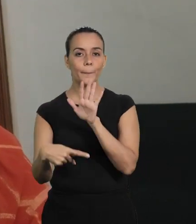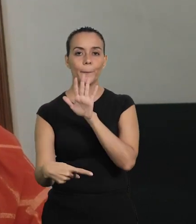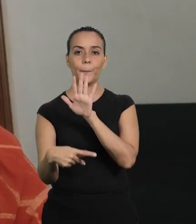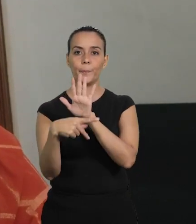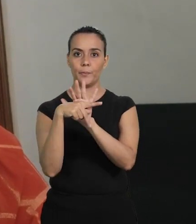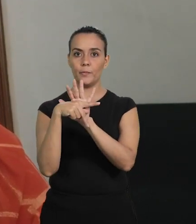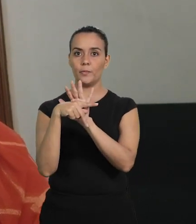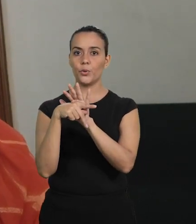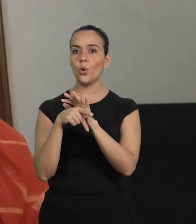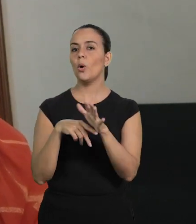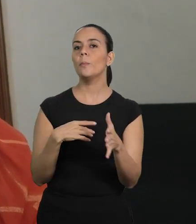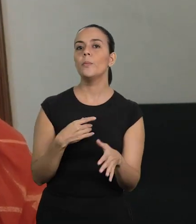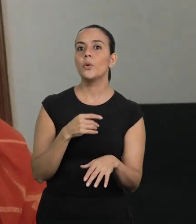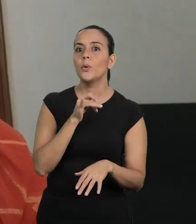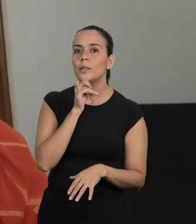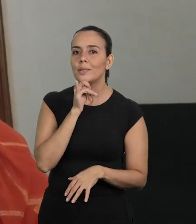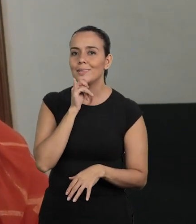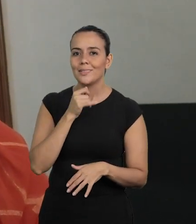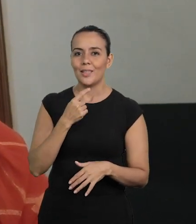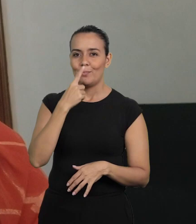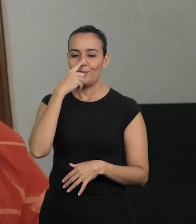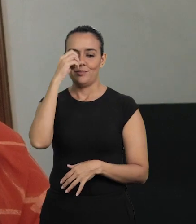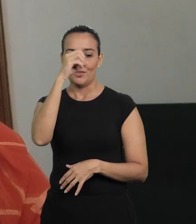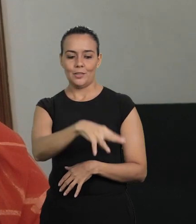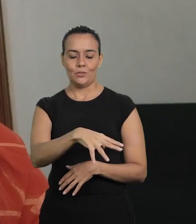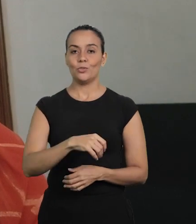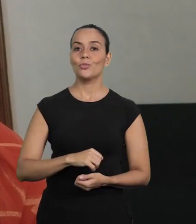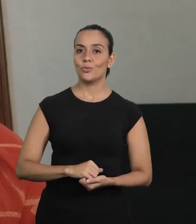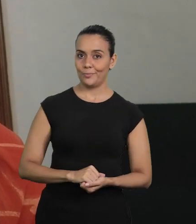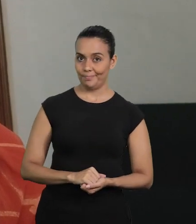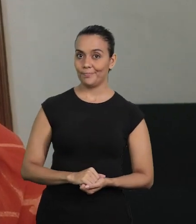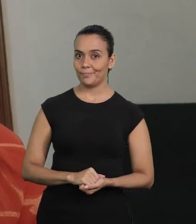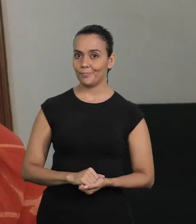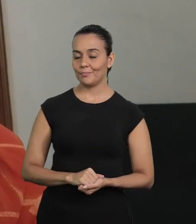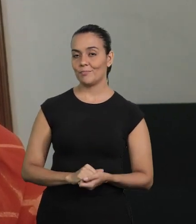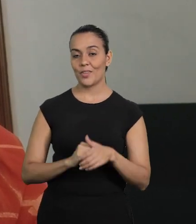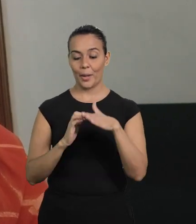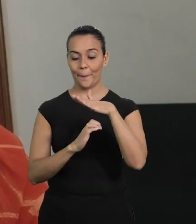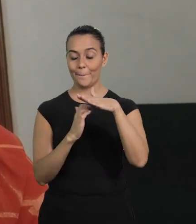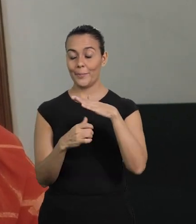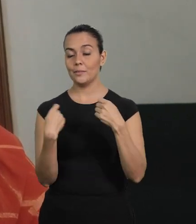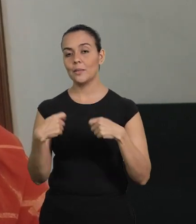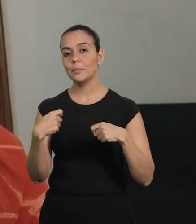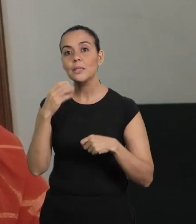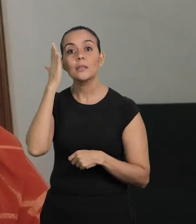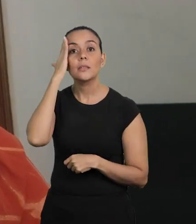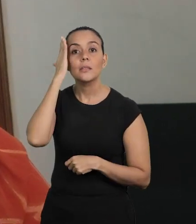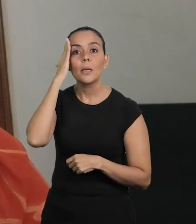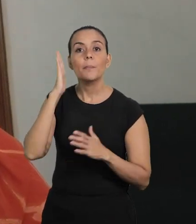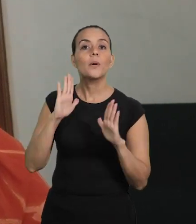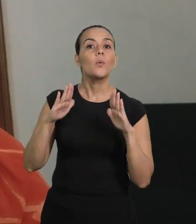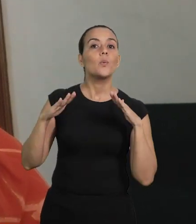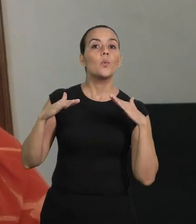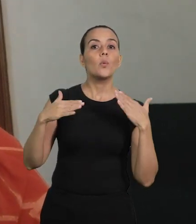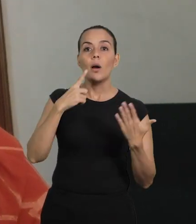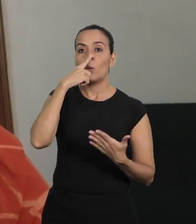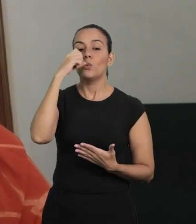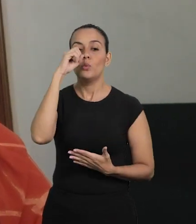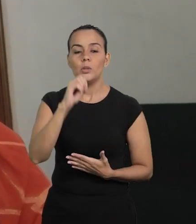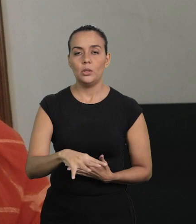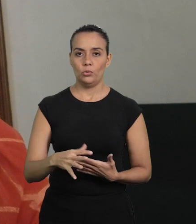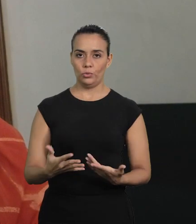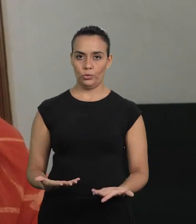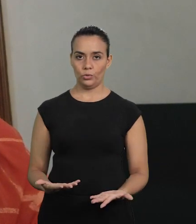gestão de resíduos. Cada vez mais as empresas devem identificar quais os resíduos que ela gera, né? Quais os resíduos que não